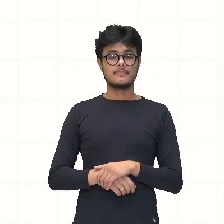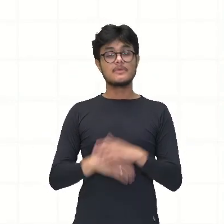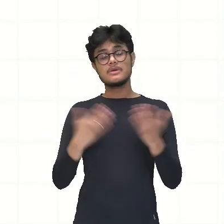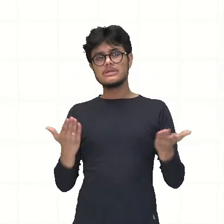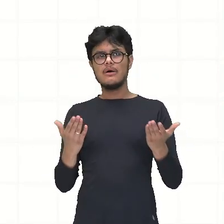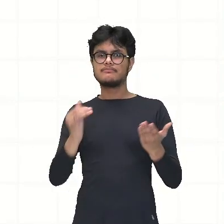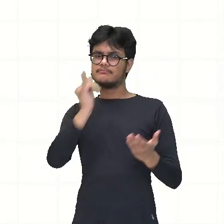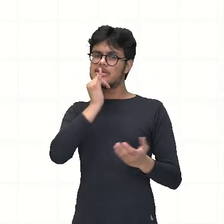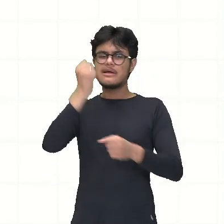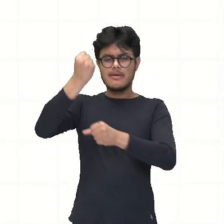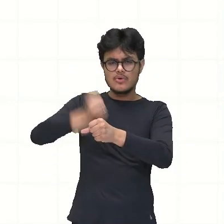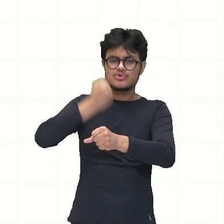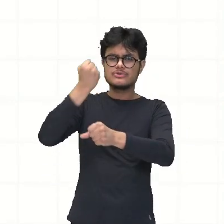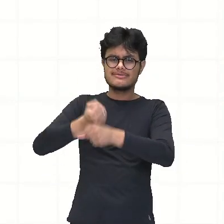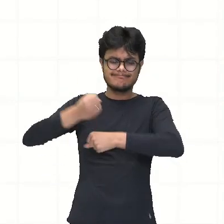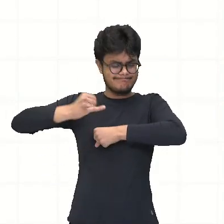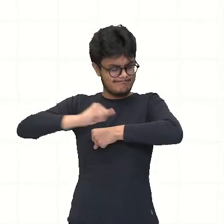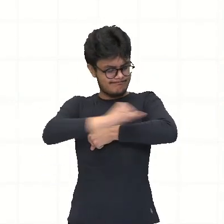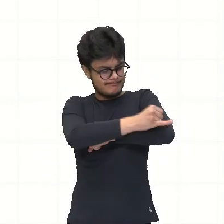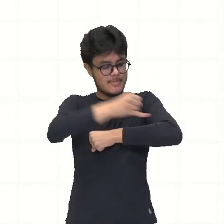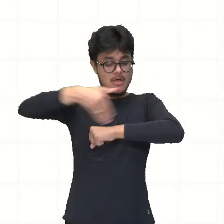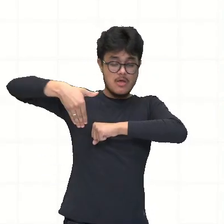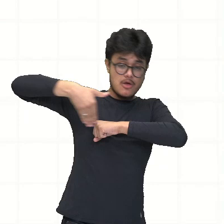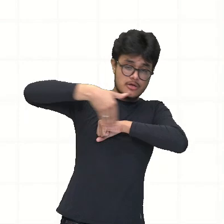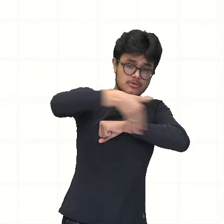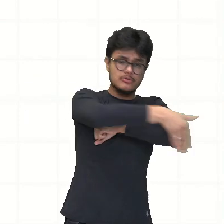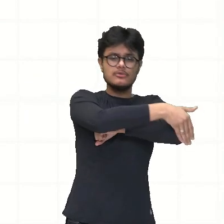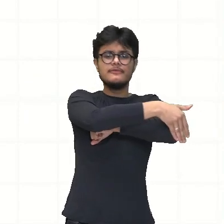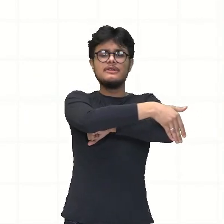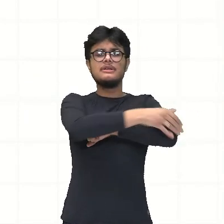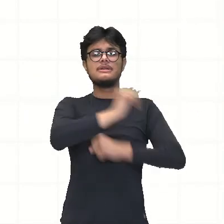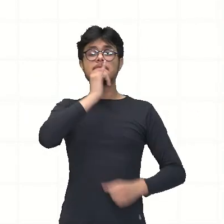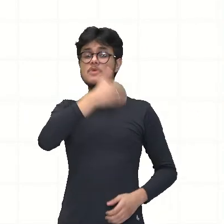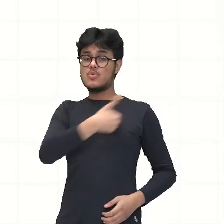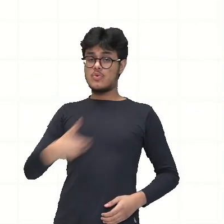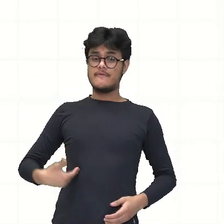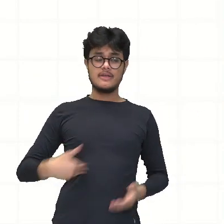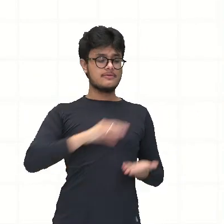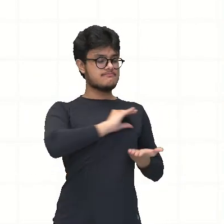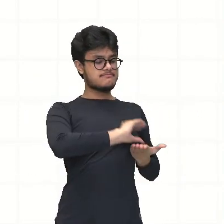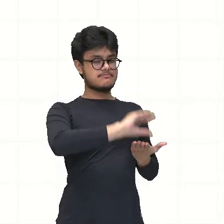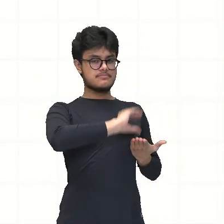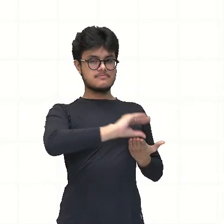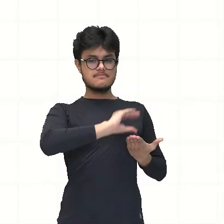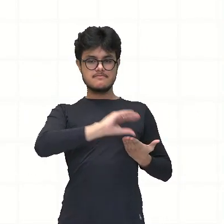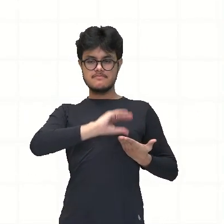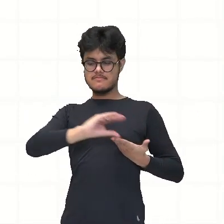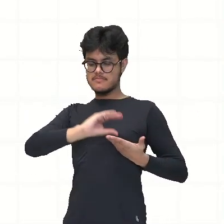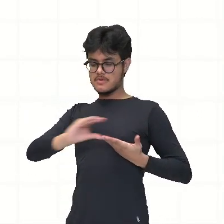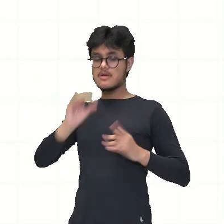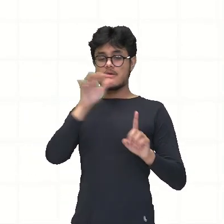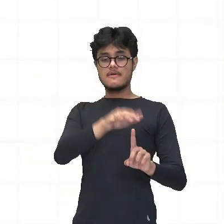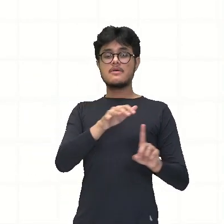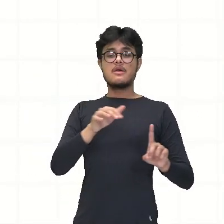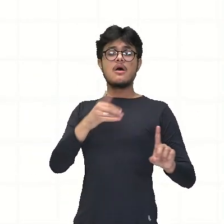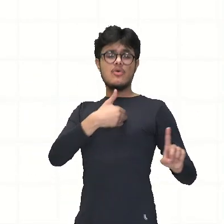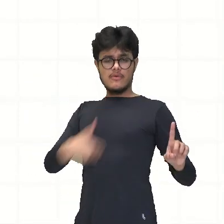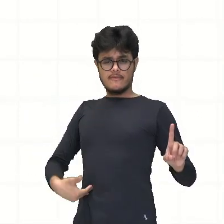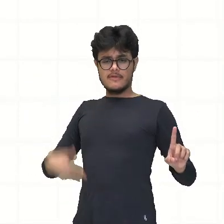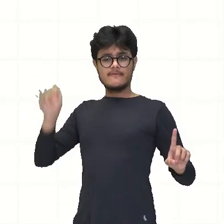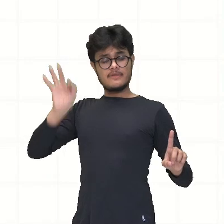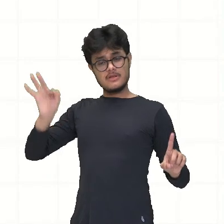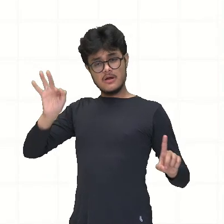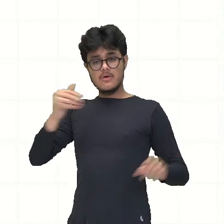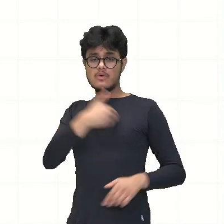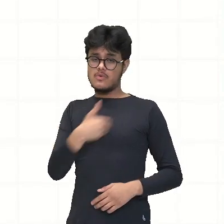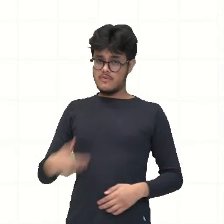rodovias, os incentivos também dos governos, tanto do governo estadual quanto do governo federal, né?